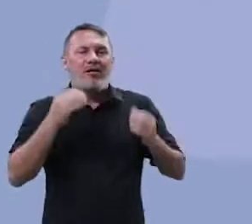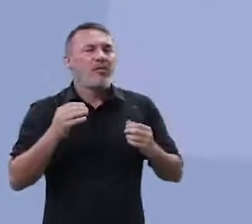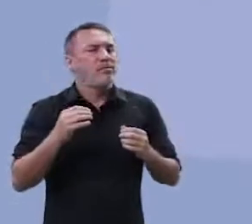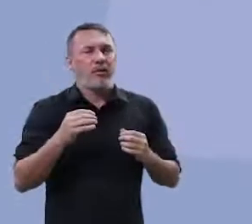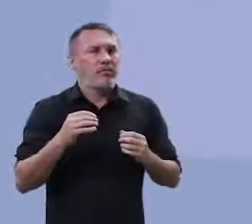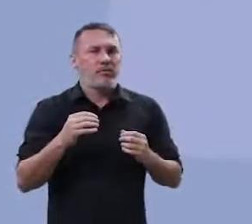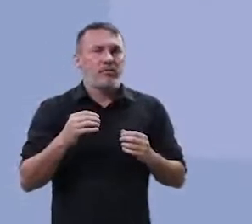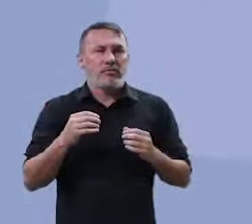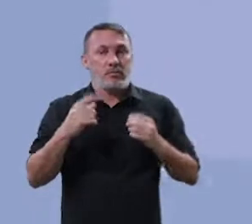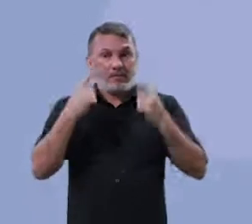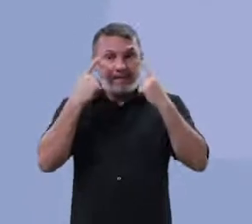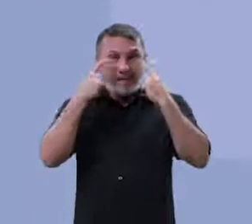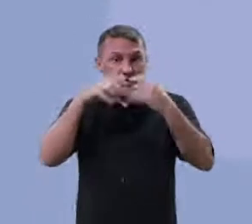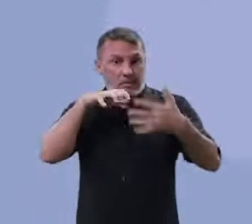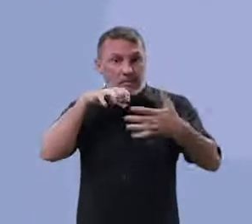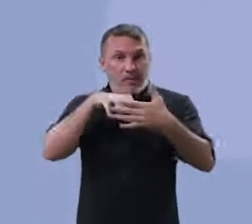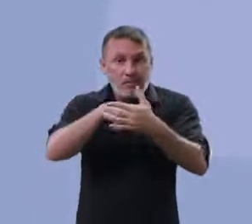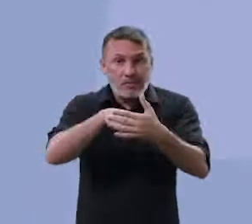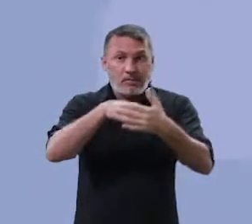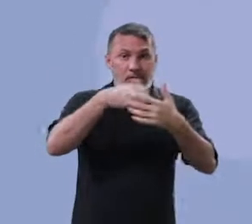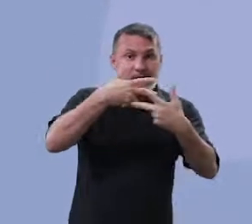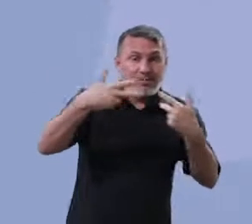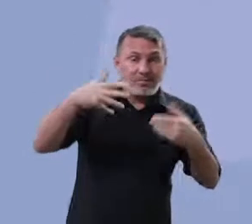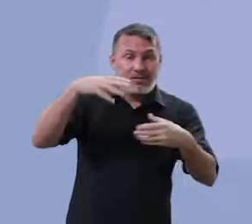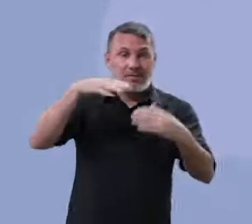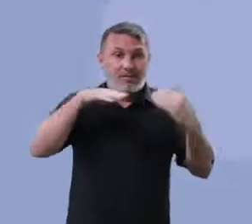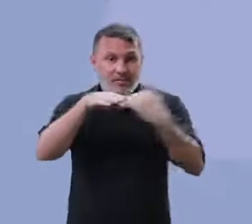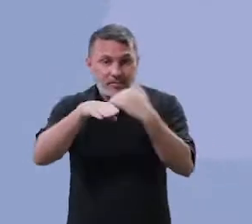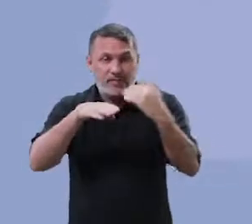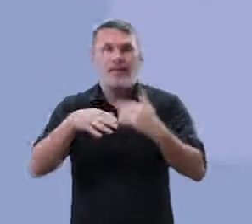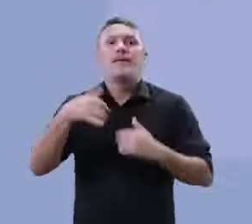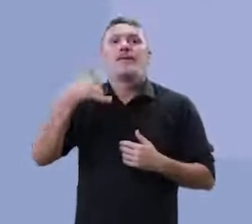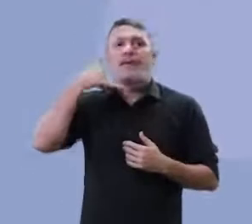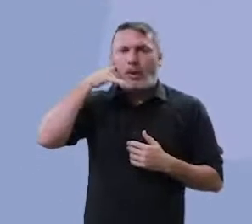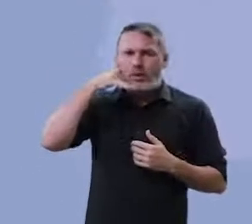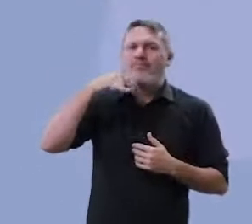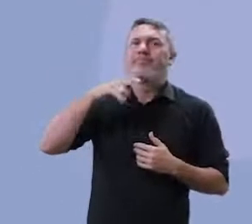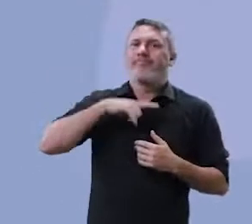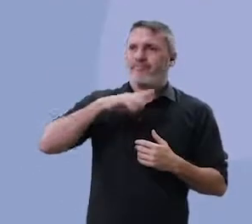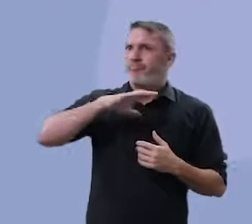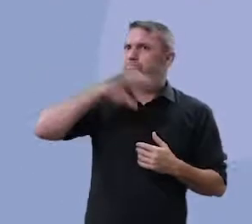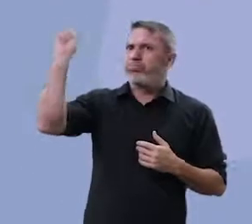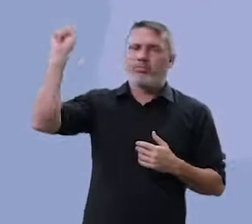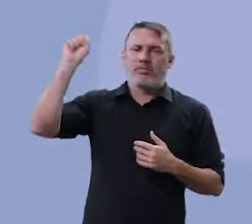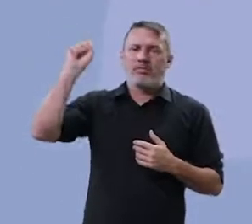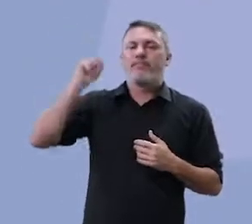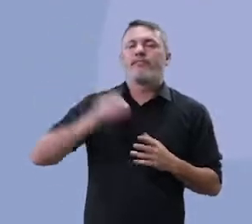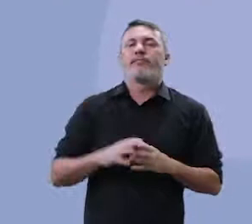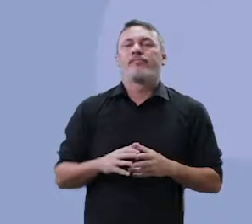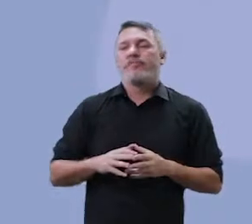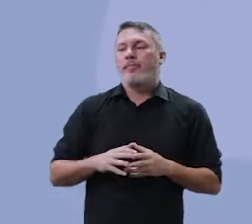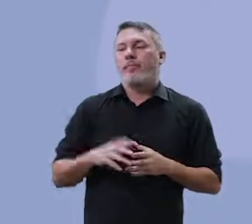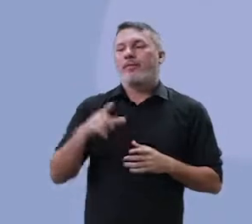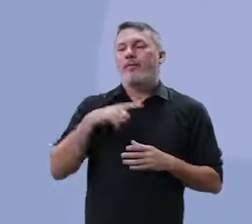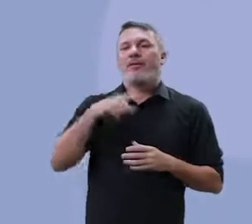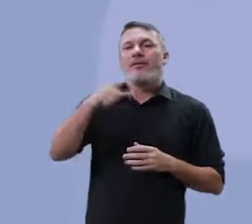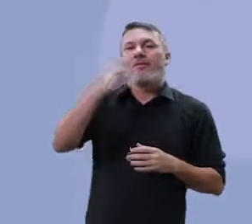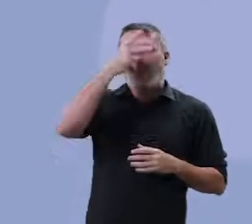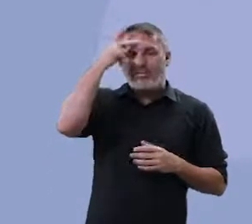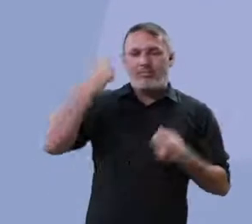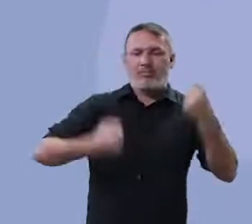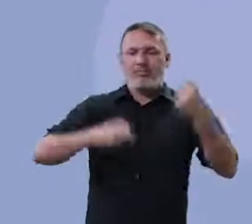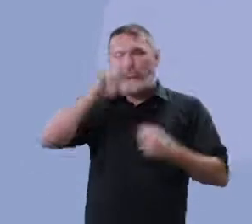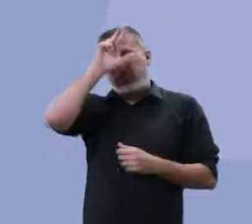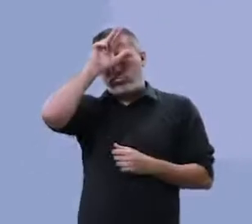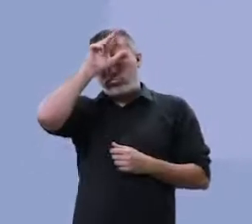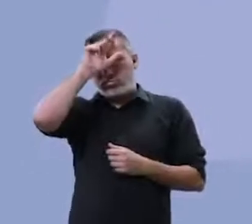Não. Violência no trânsito, acidente no trânsito, o celular também é um culpado. Dirigir